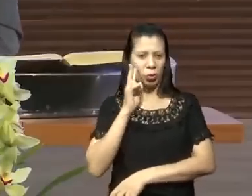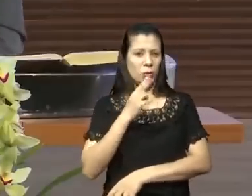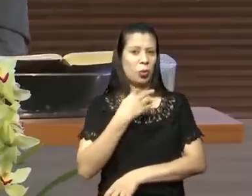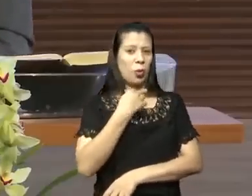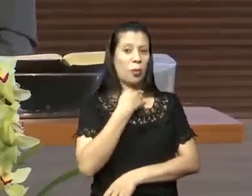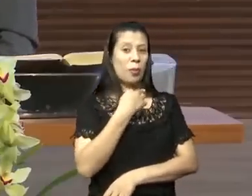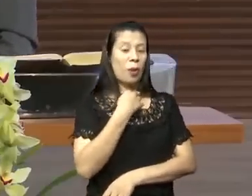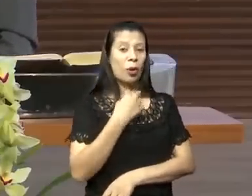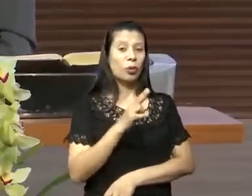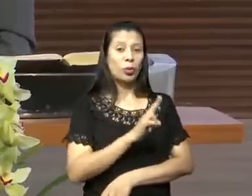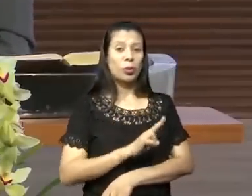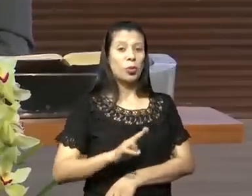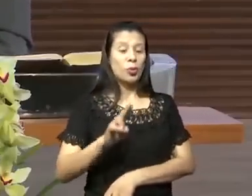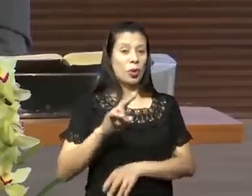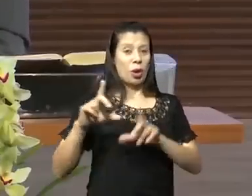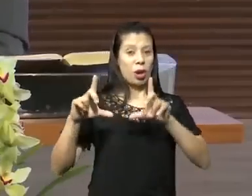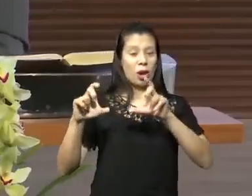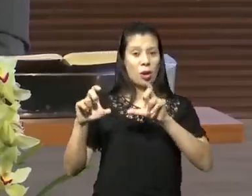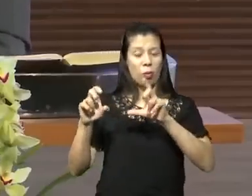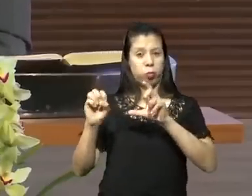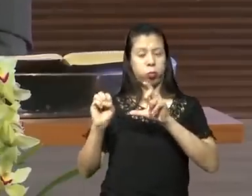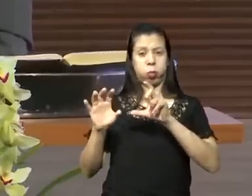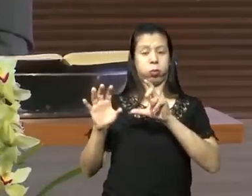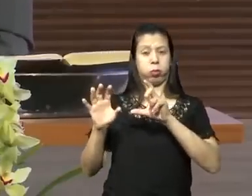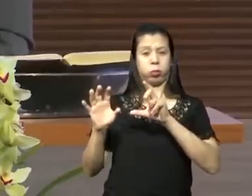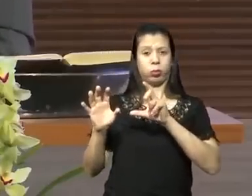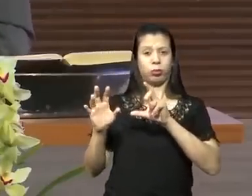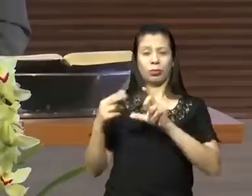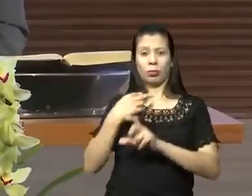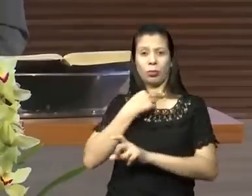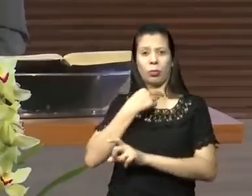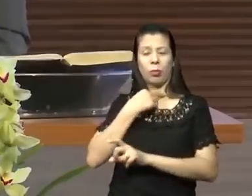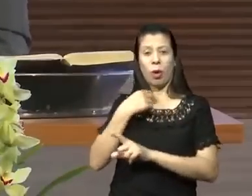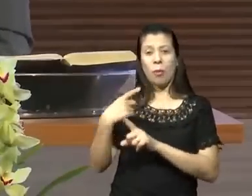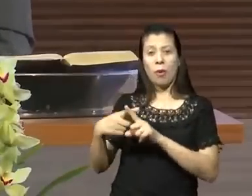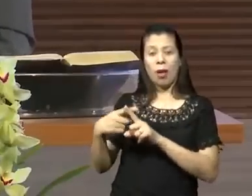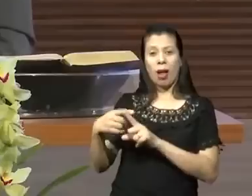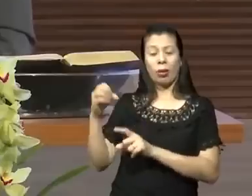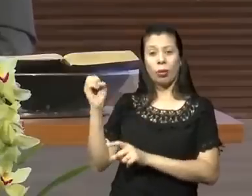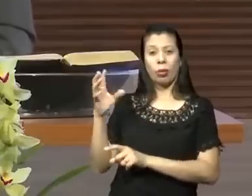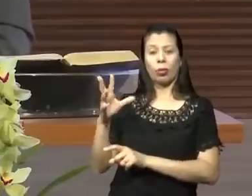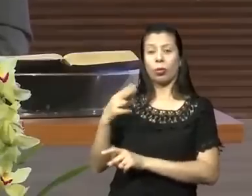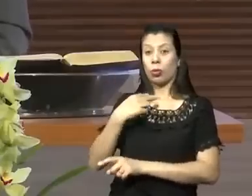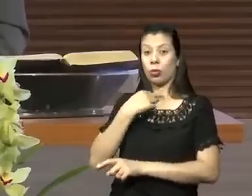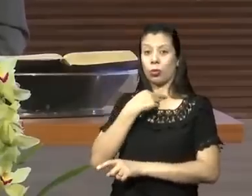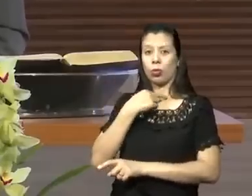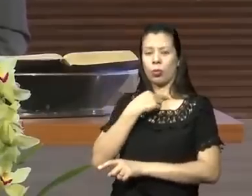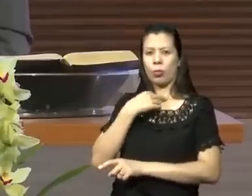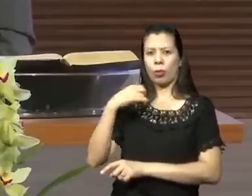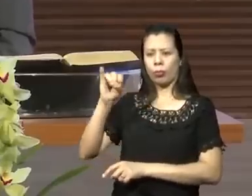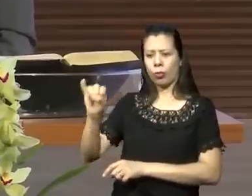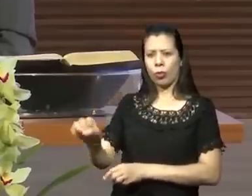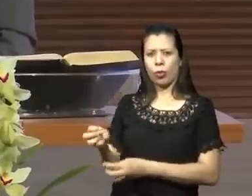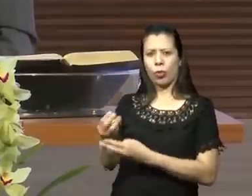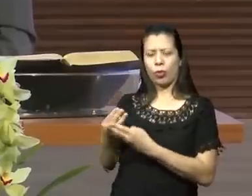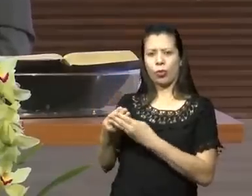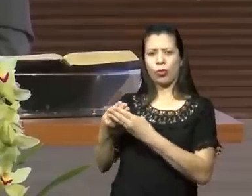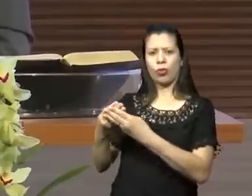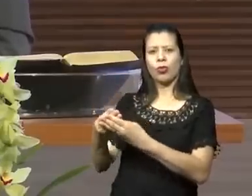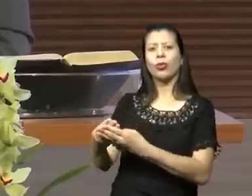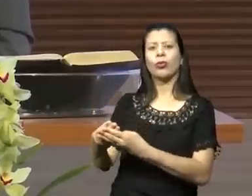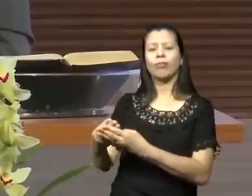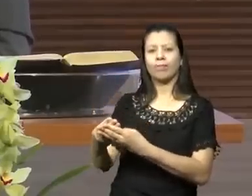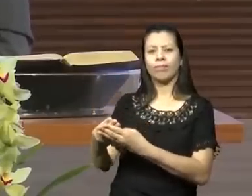sábado eu falei porque porque é luz e quando um judeu ver um facho de luz isso